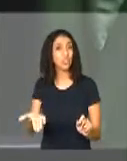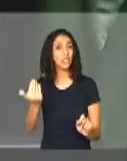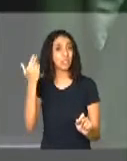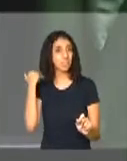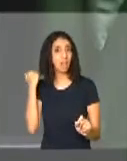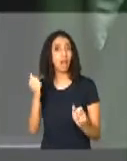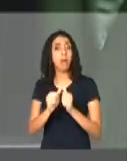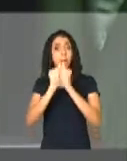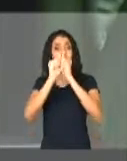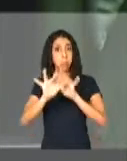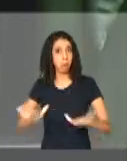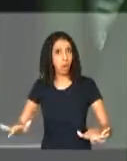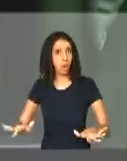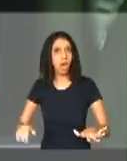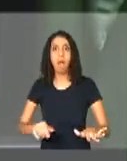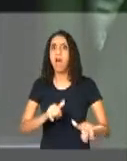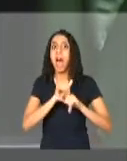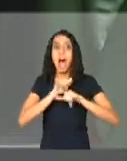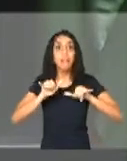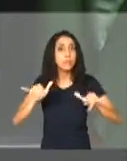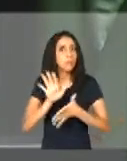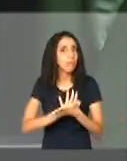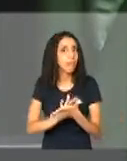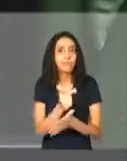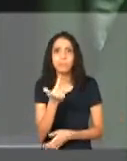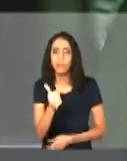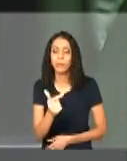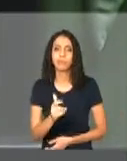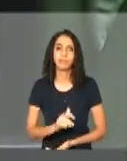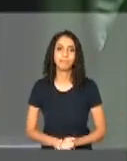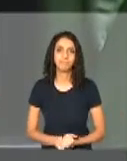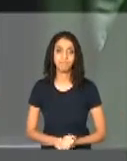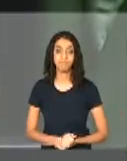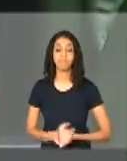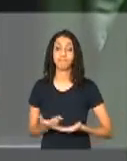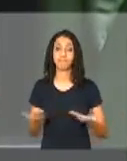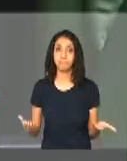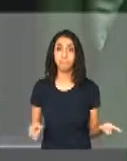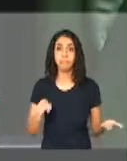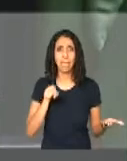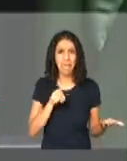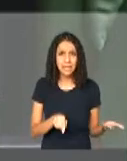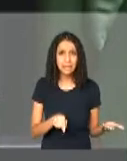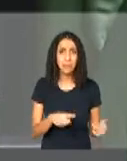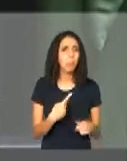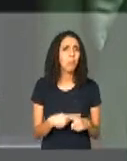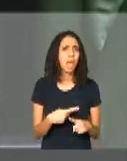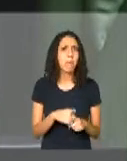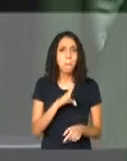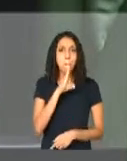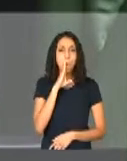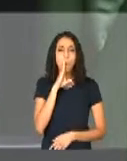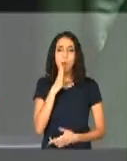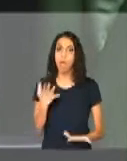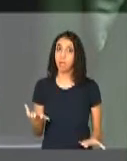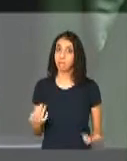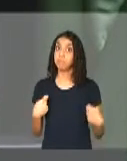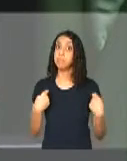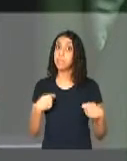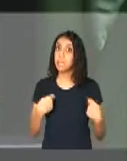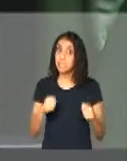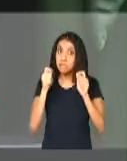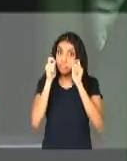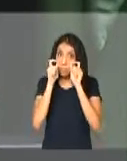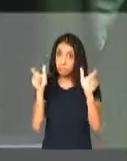tocou. O silêncio da sirene deve corresponder a um alarme da sociedade brasileira, que